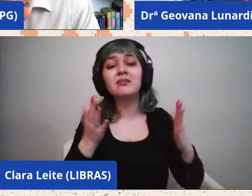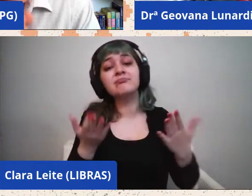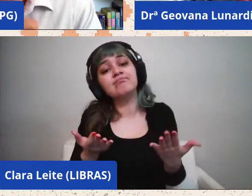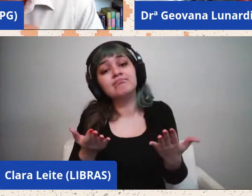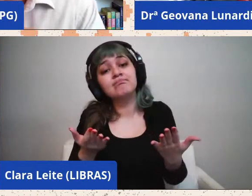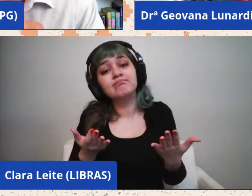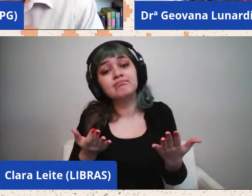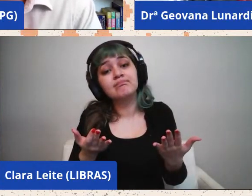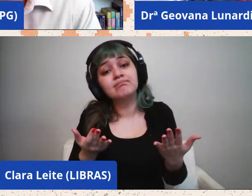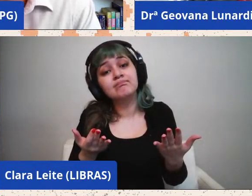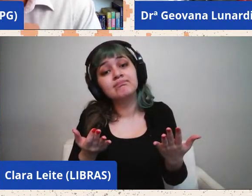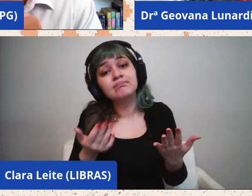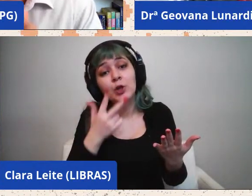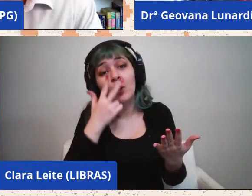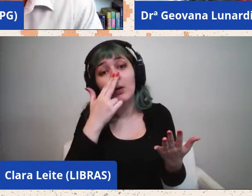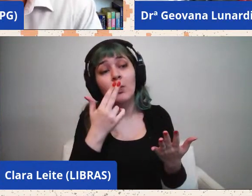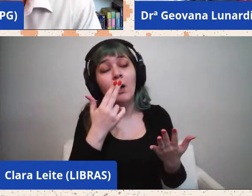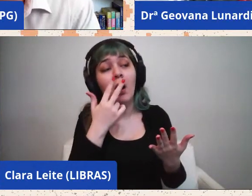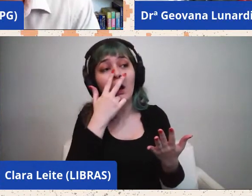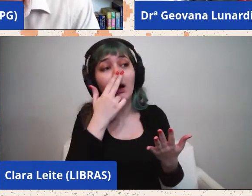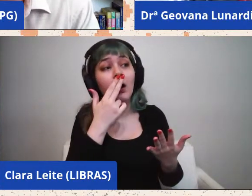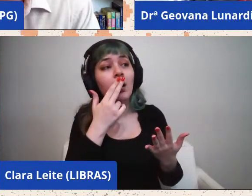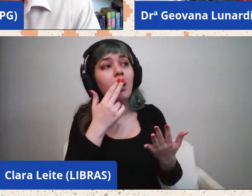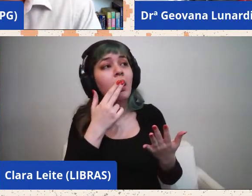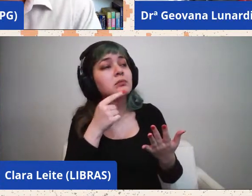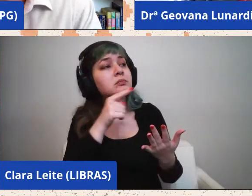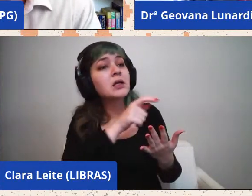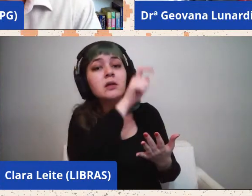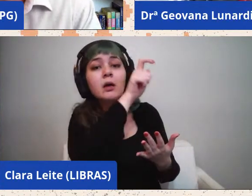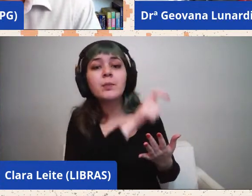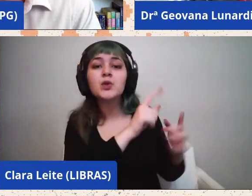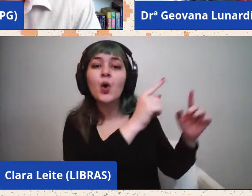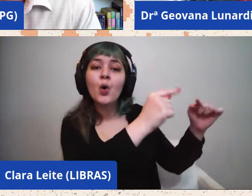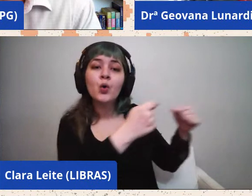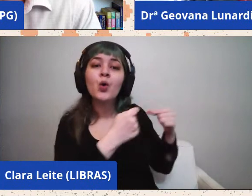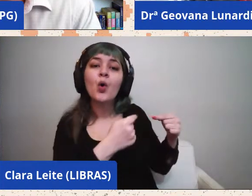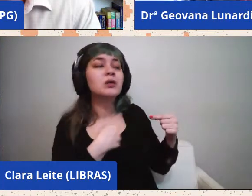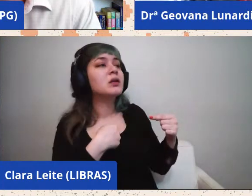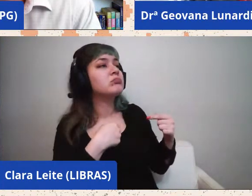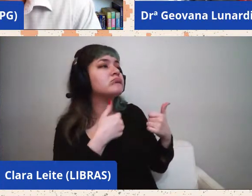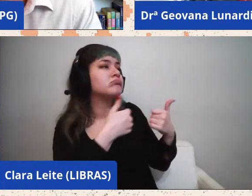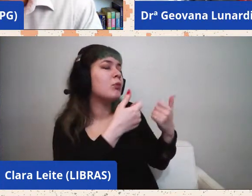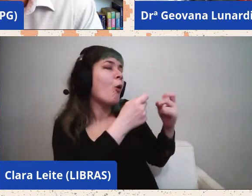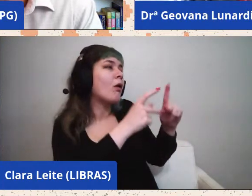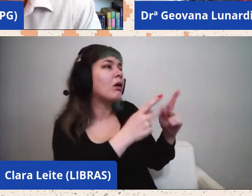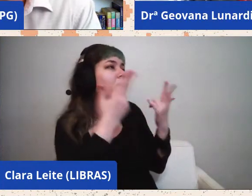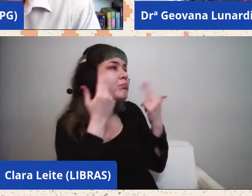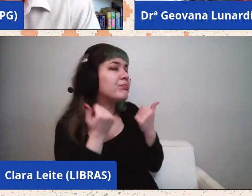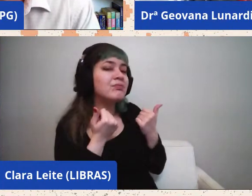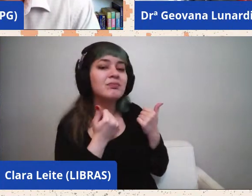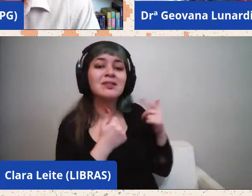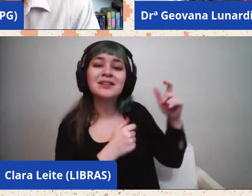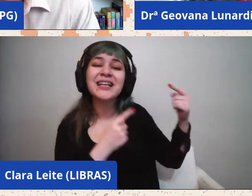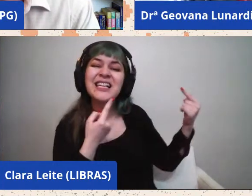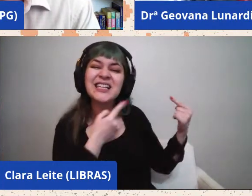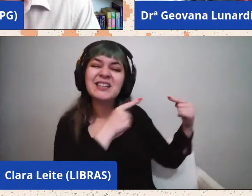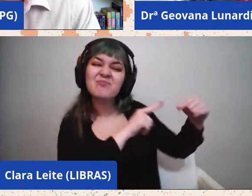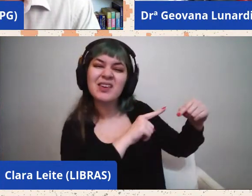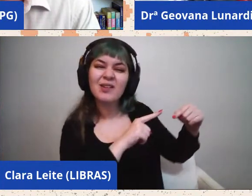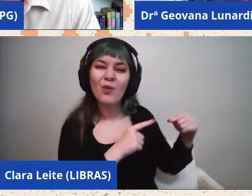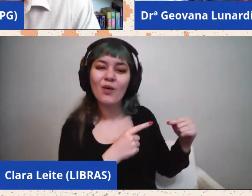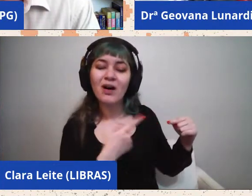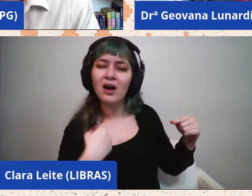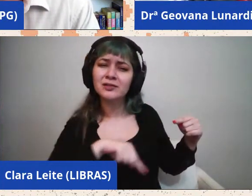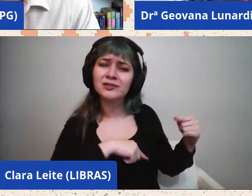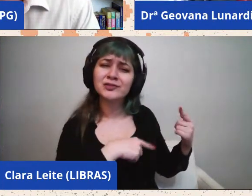nós vamos estar fortalecendo aqueles que são os nossos inimigos, de fato,